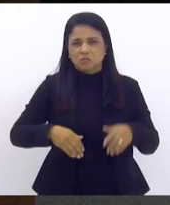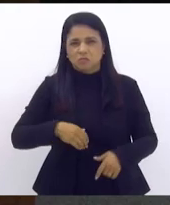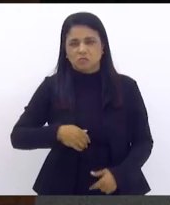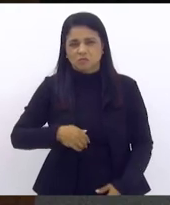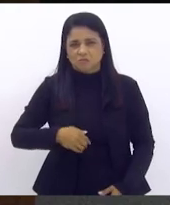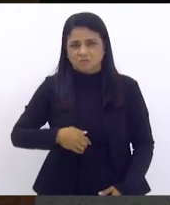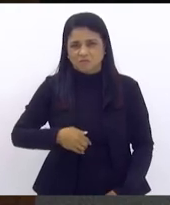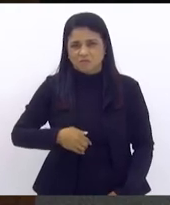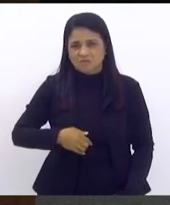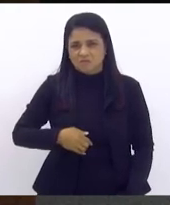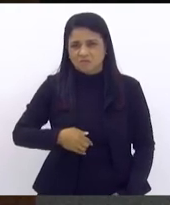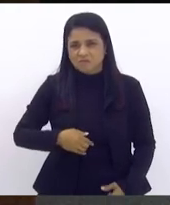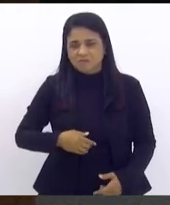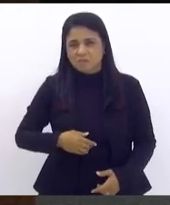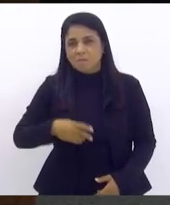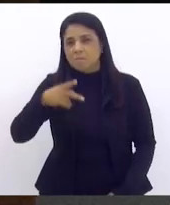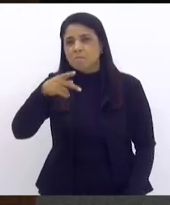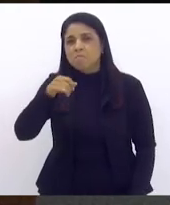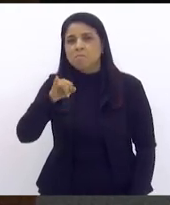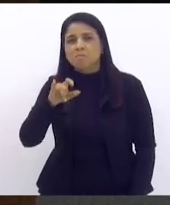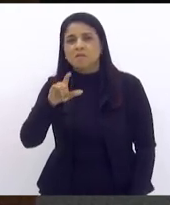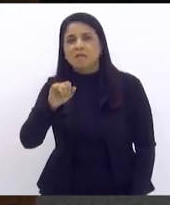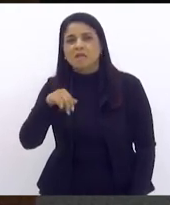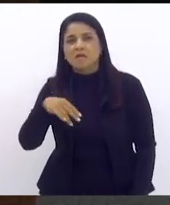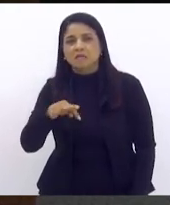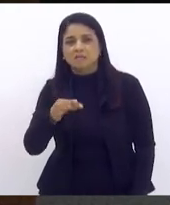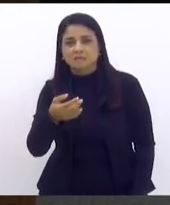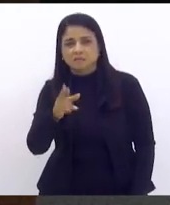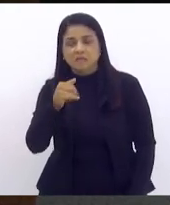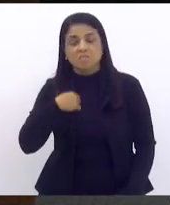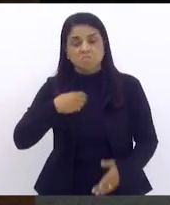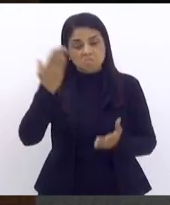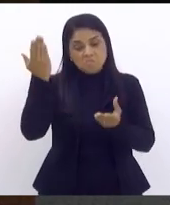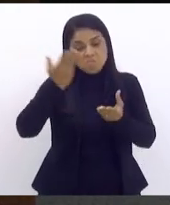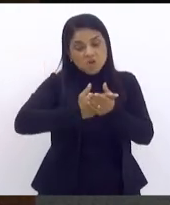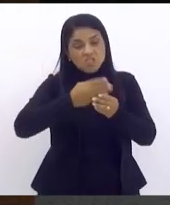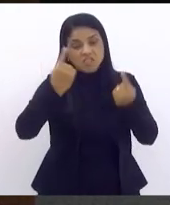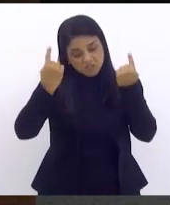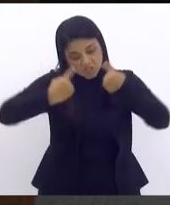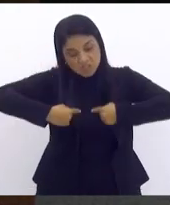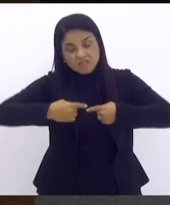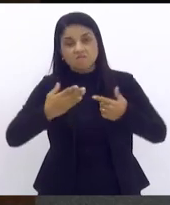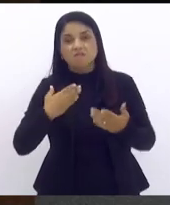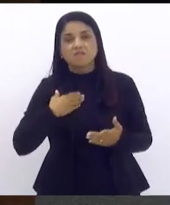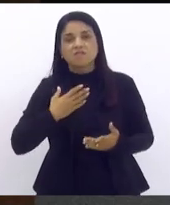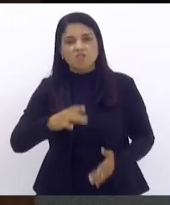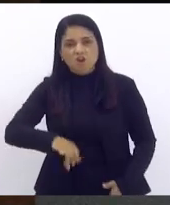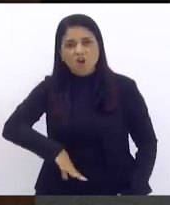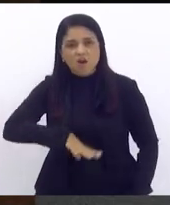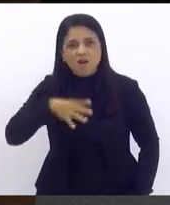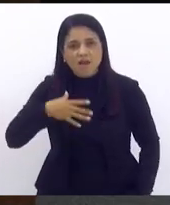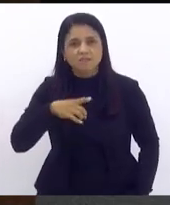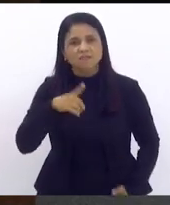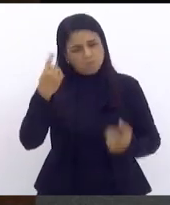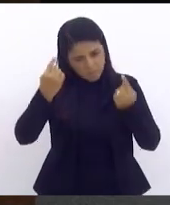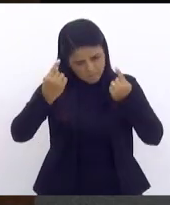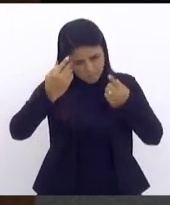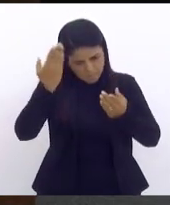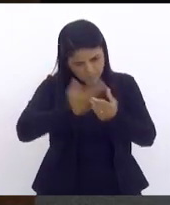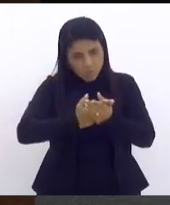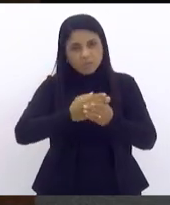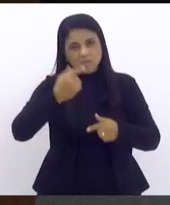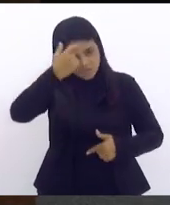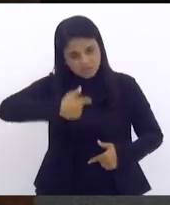pilantra. E faça o desafio, me processe, se o senhor tiver coragem, porque eu vou lhe processar junto